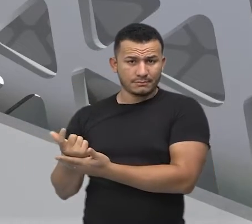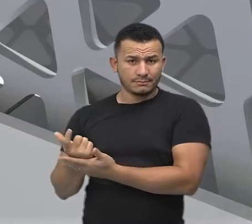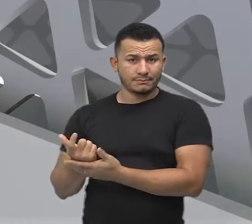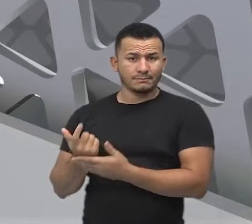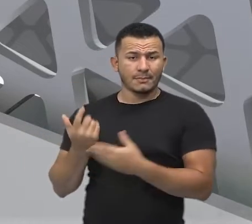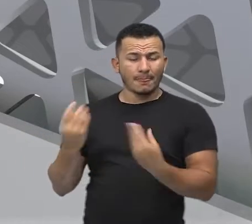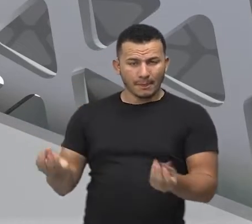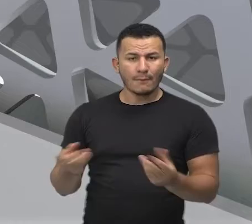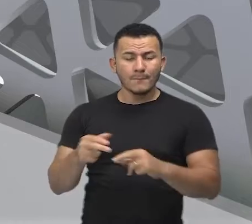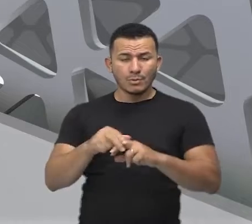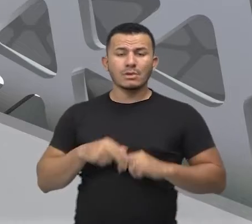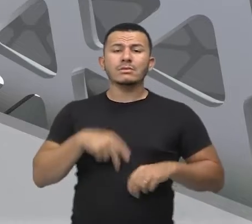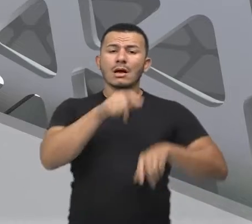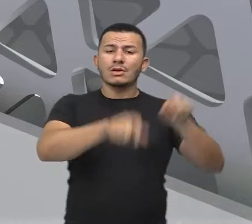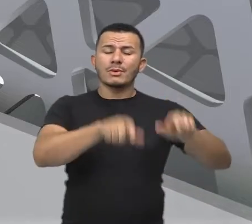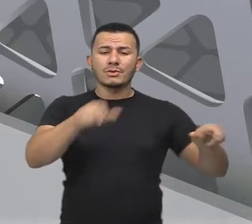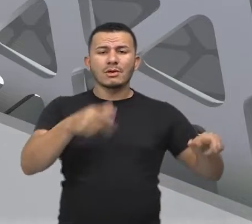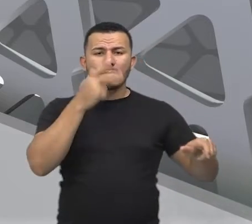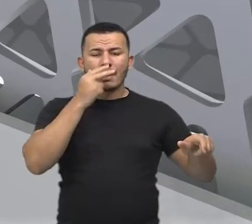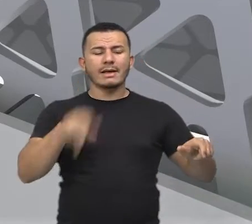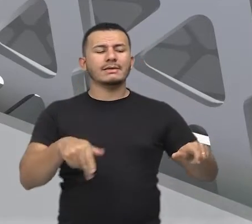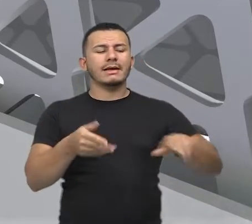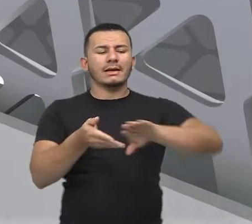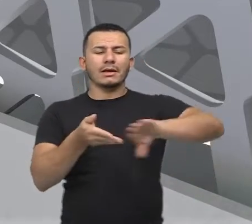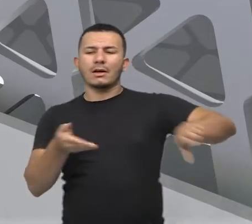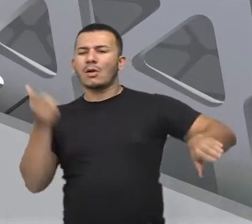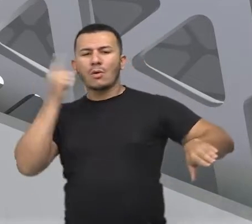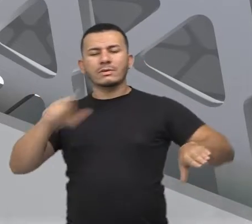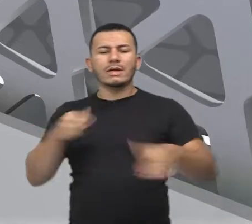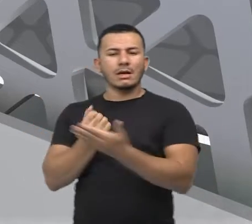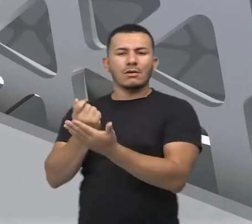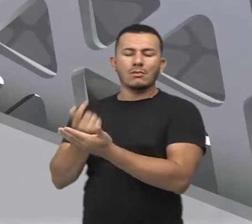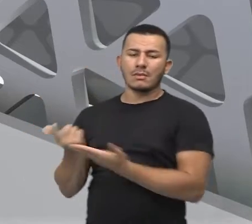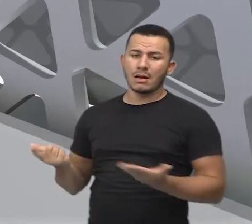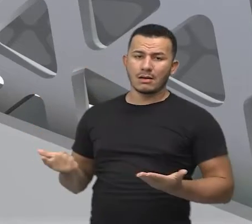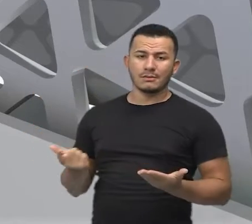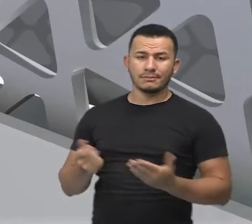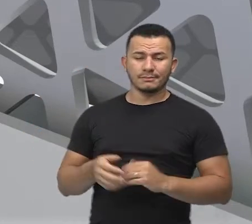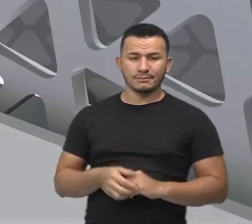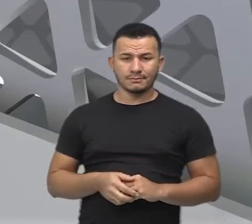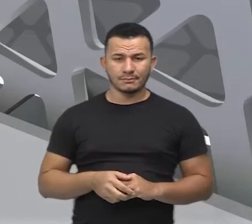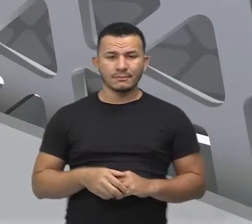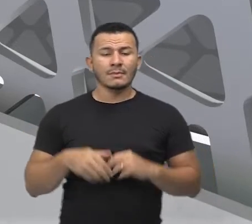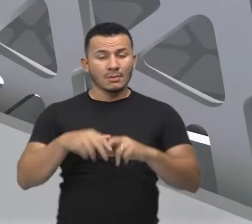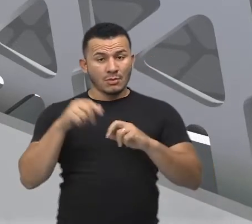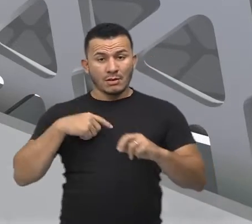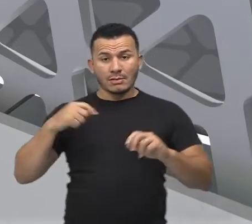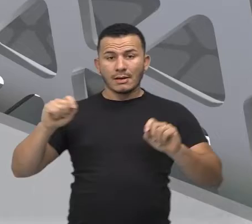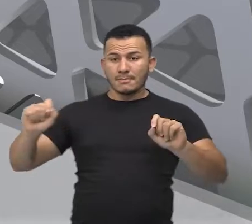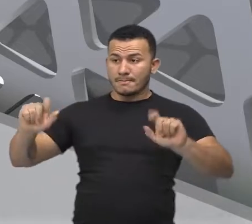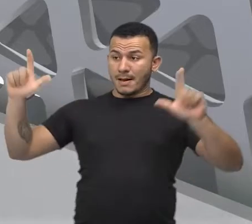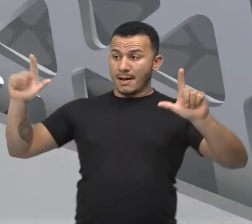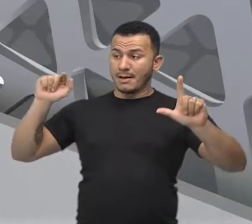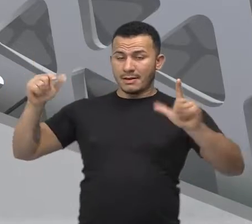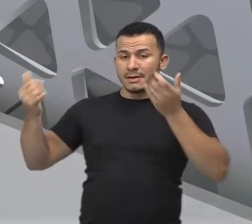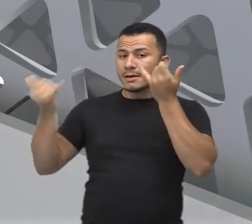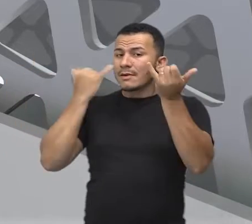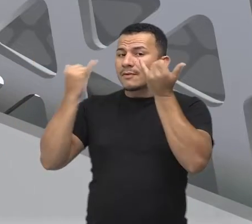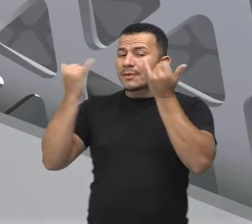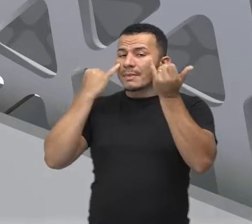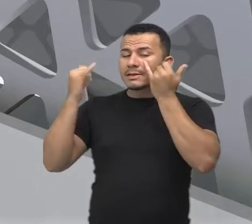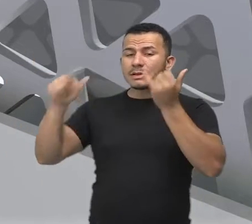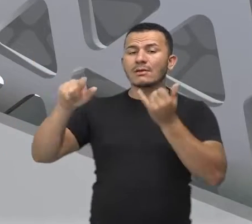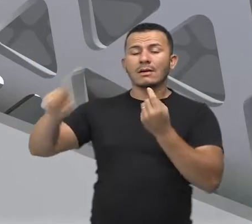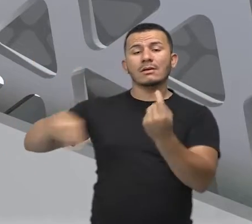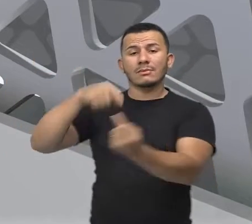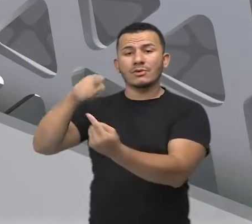com que parte da população tenha acesso a este produto. Então, observe que quando este texto traz, evidencia esta situação,